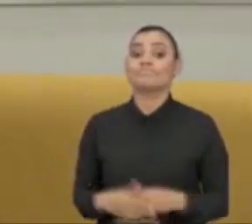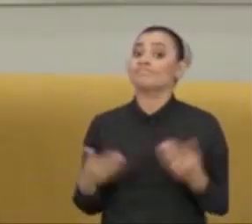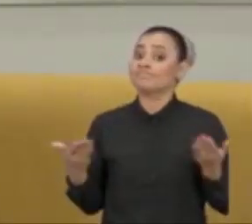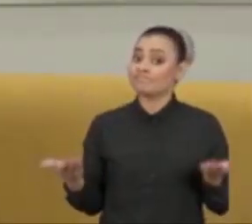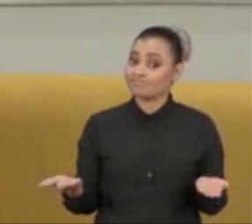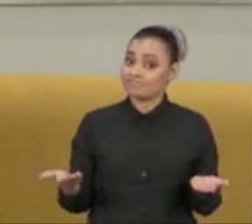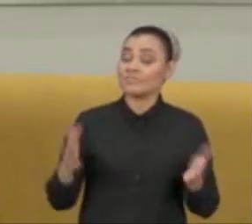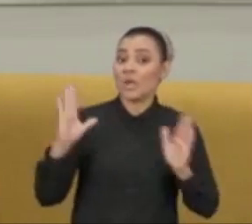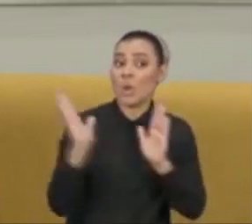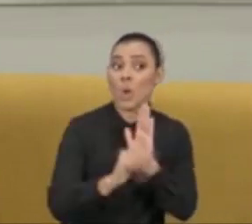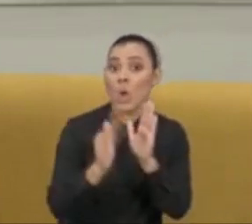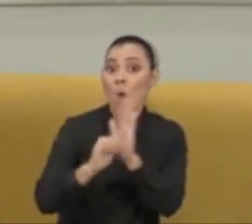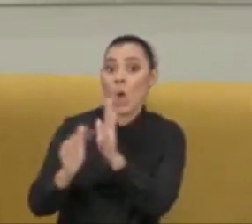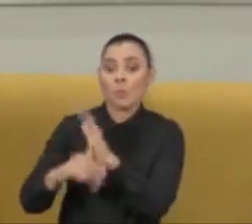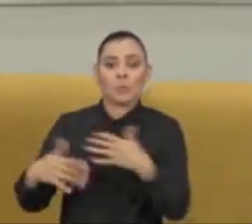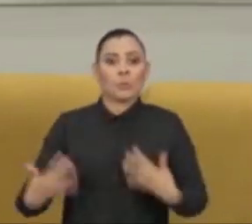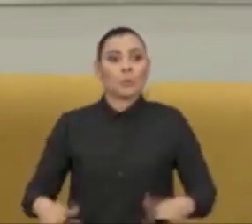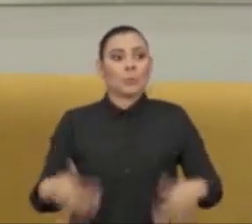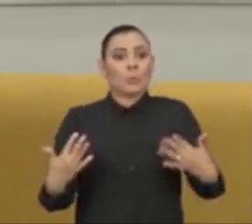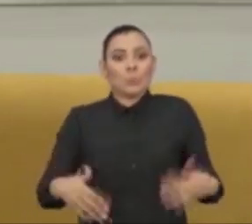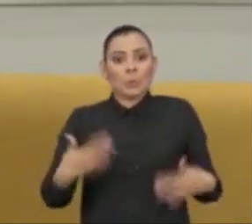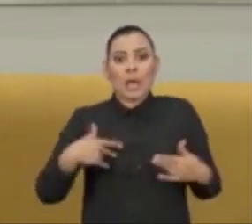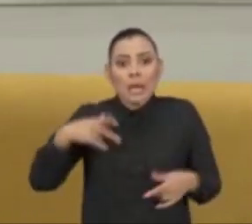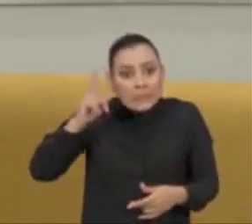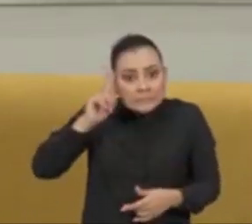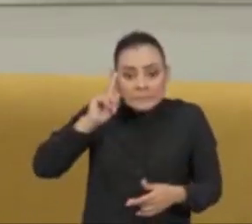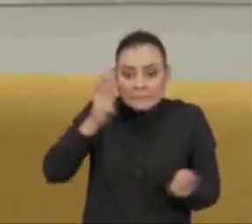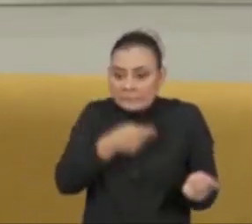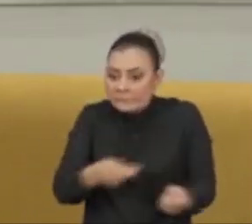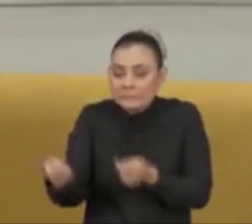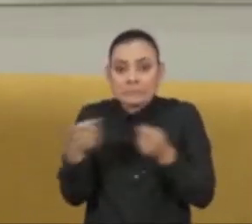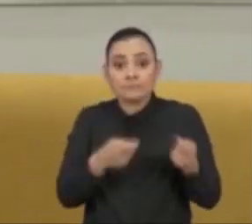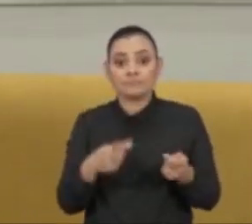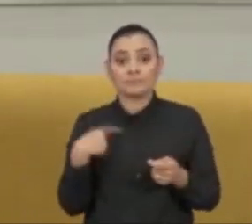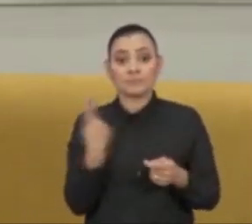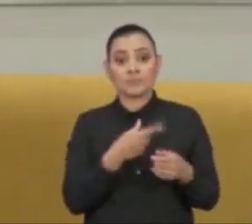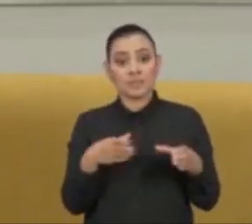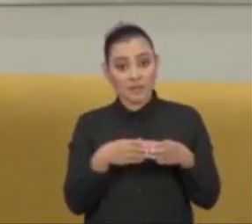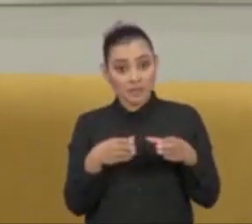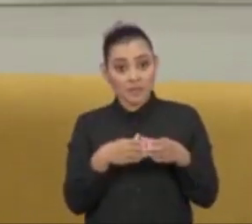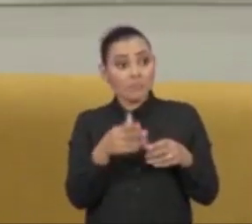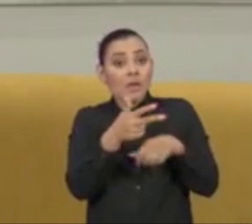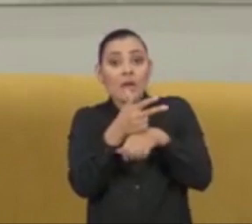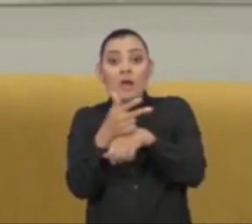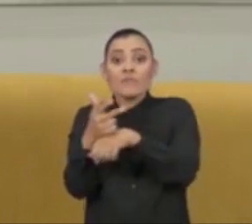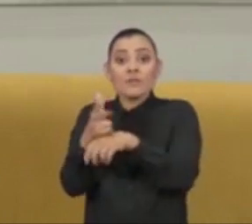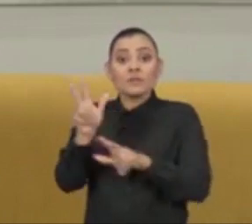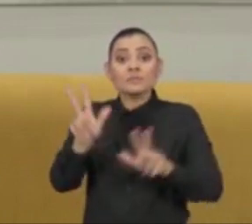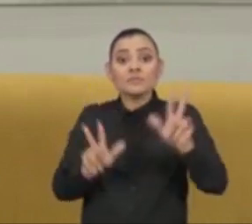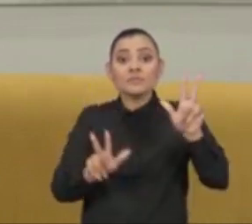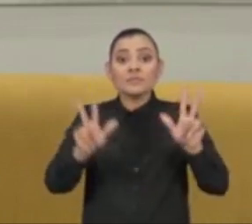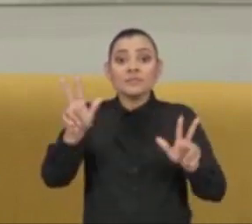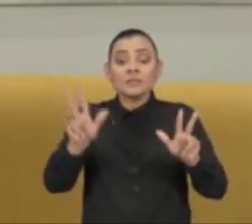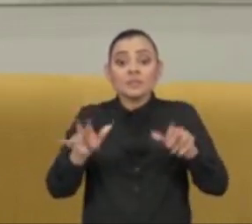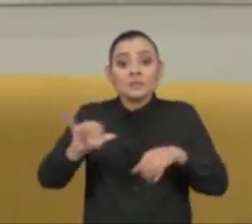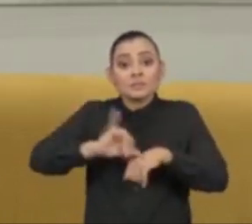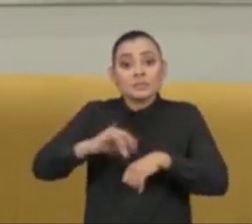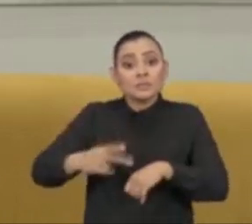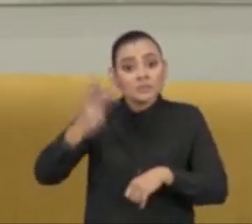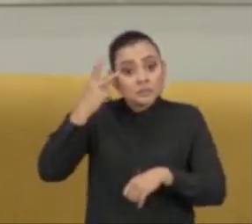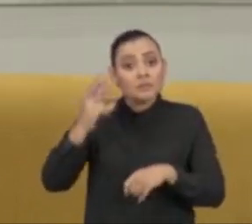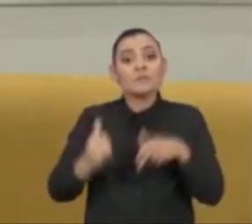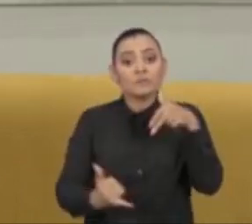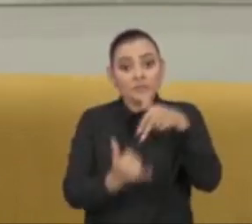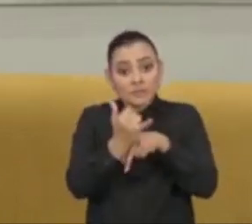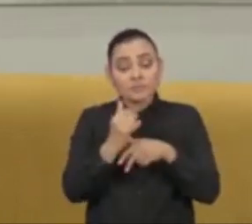olha, os furtos estão tão frequentes que uma das nossas equipes de reportagem que gravava num bloquinho no centro de São Paulo também foi